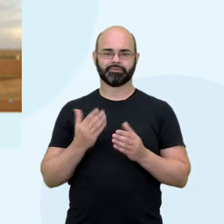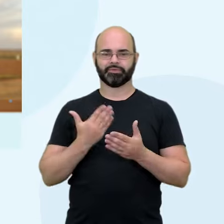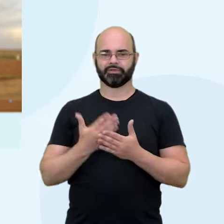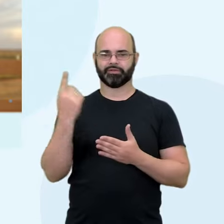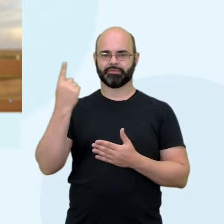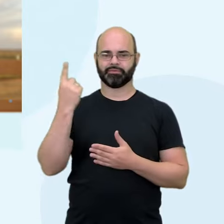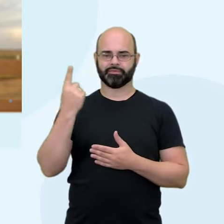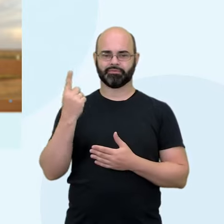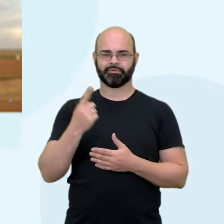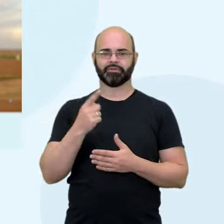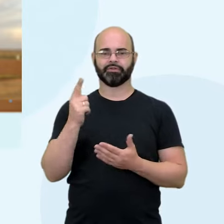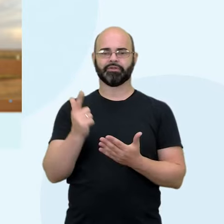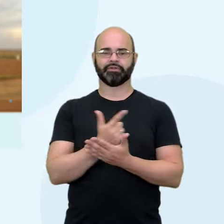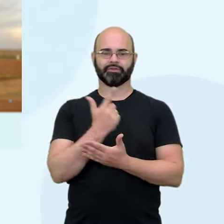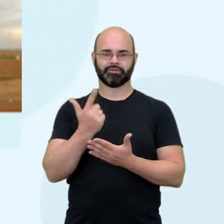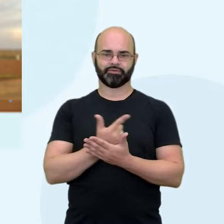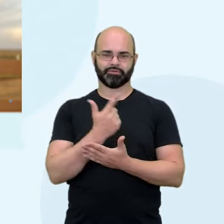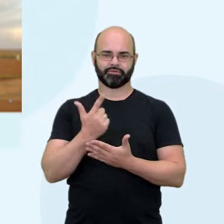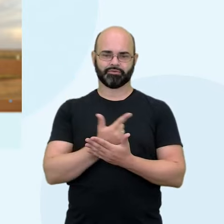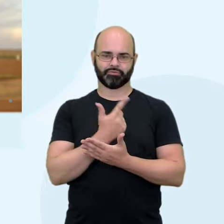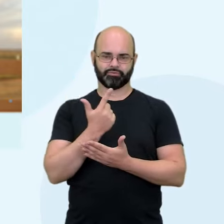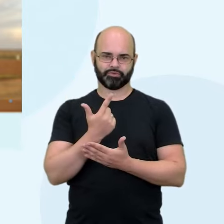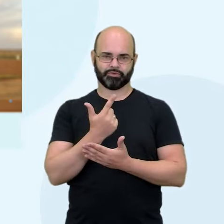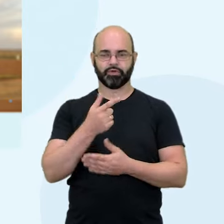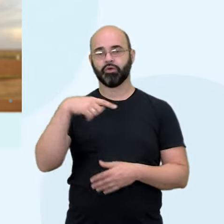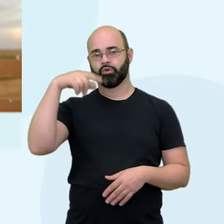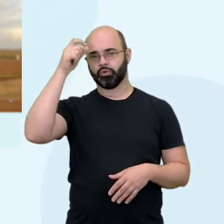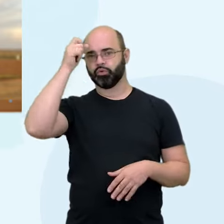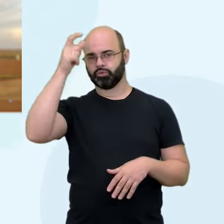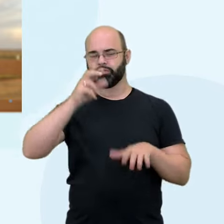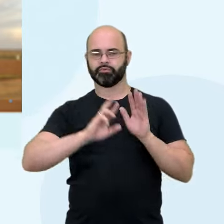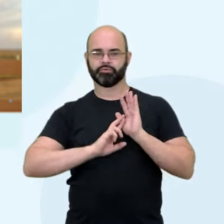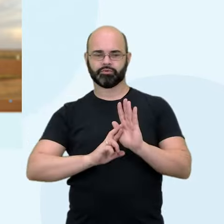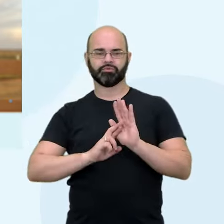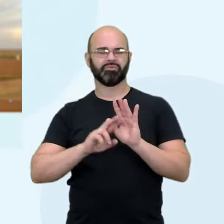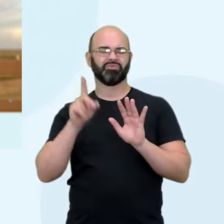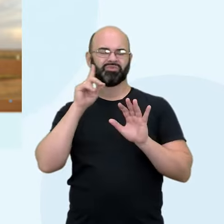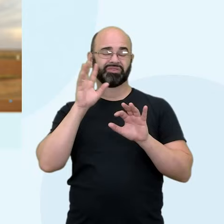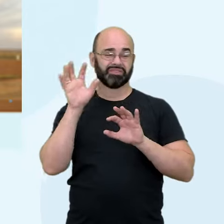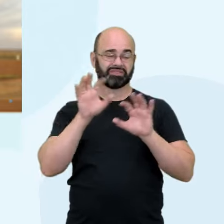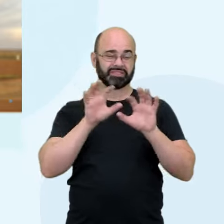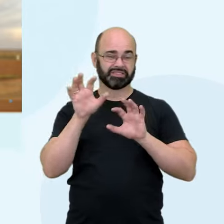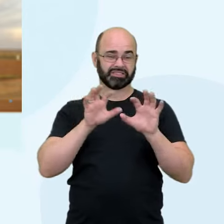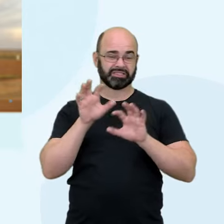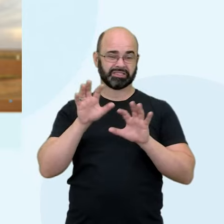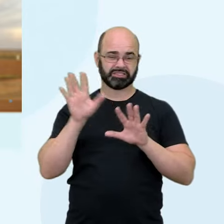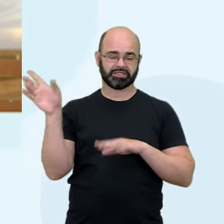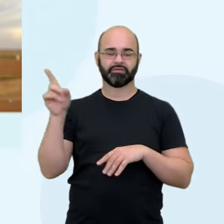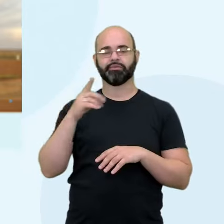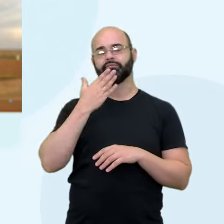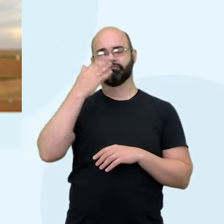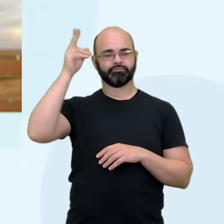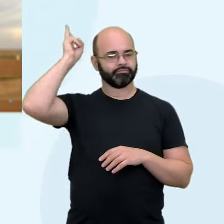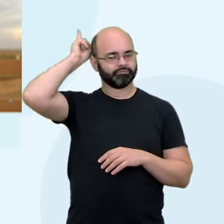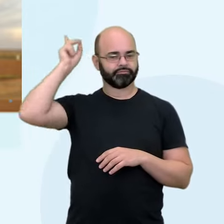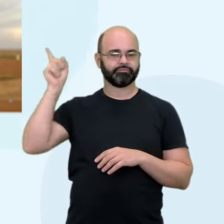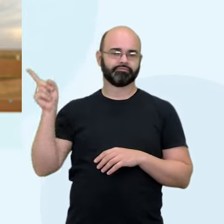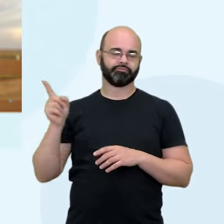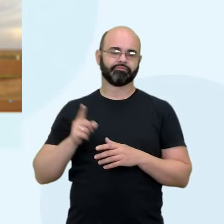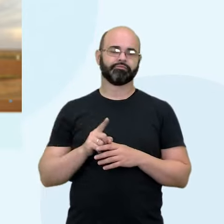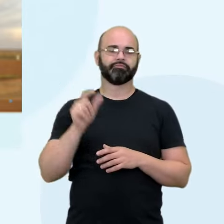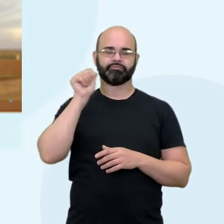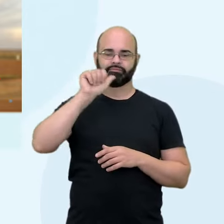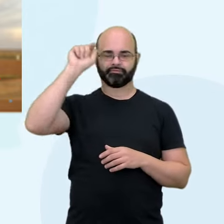literatura representando a cultura. Eu coloquei, tá bem borrado aí, né, porque foi aumentada a imagem, mas o indígena, a mulher